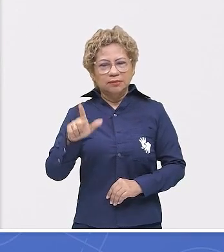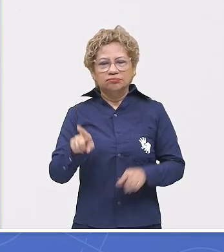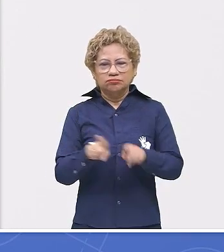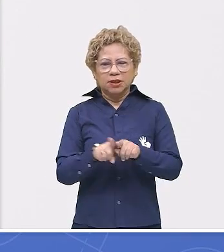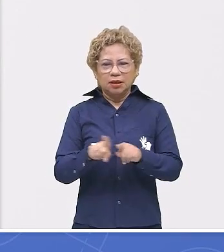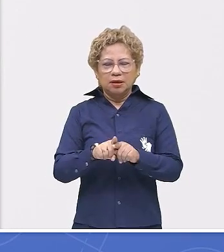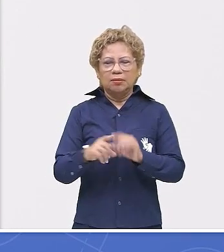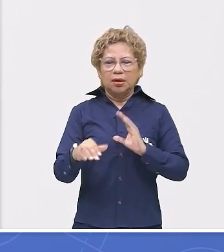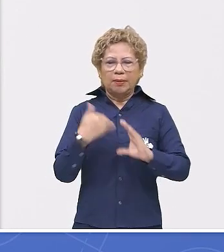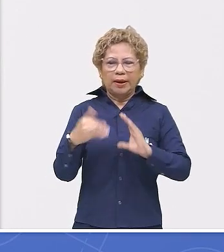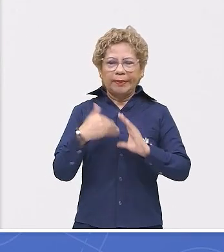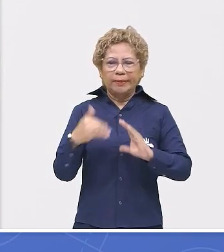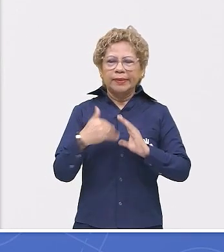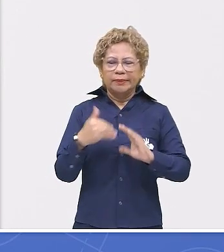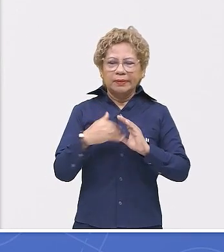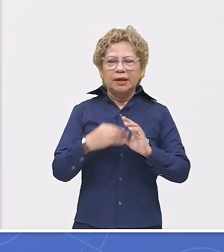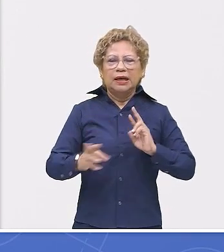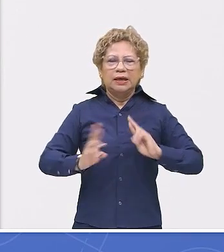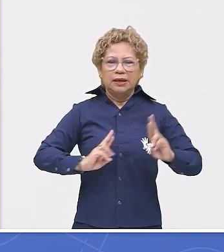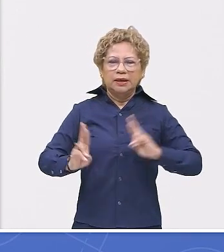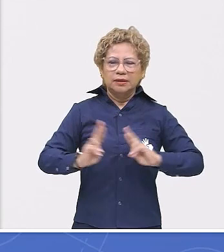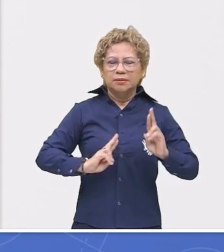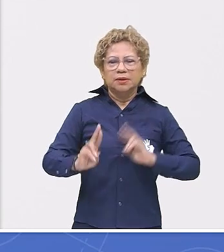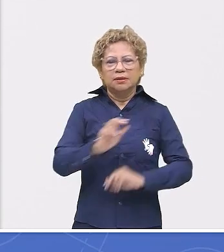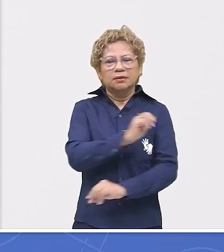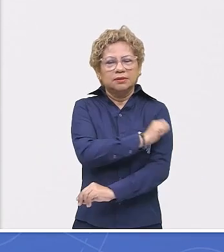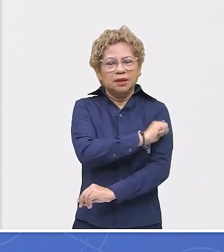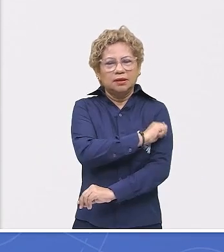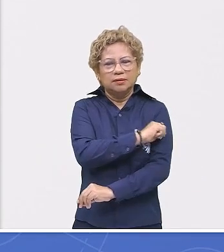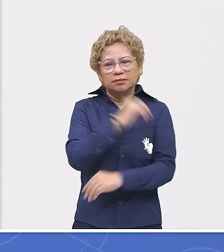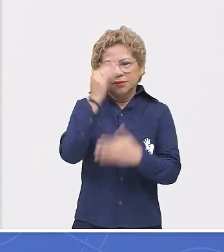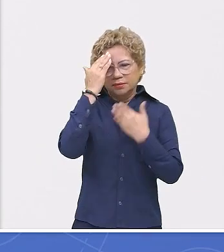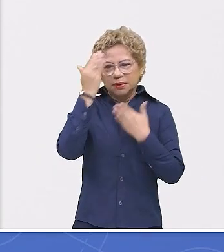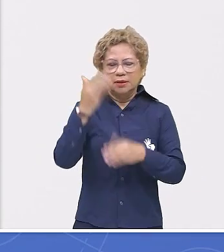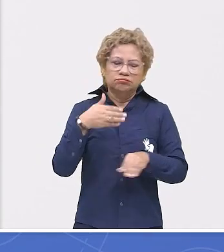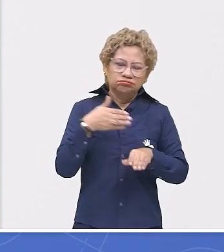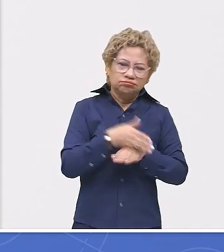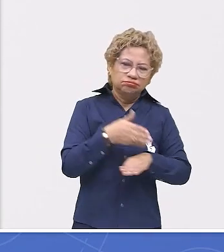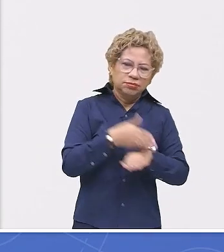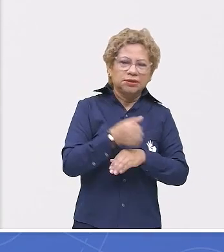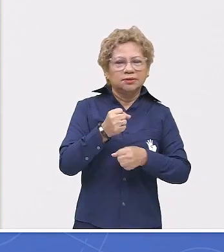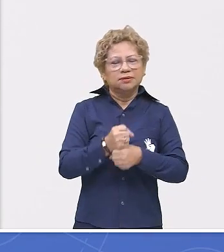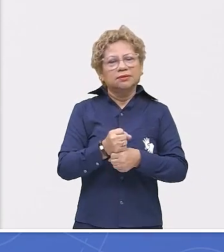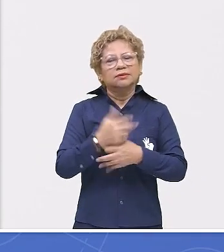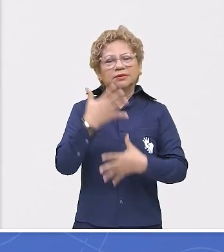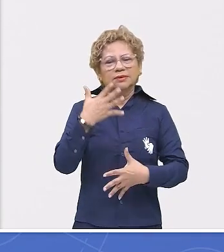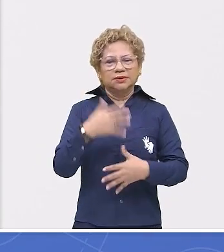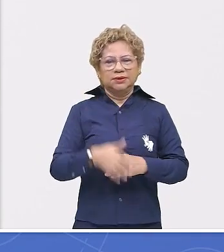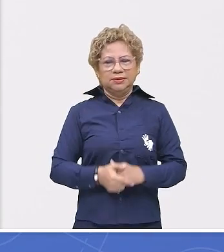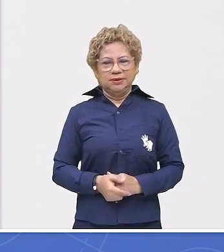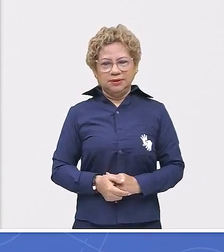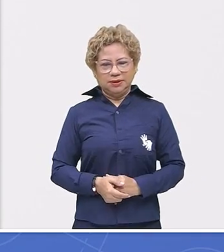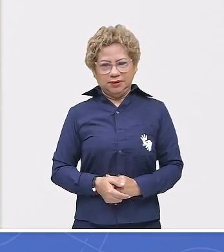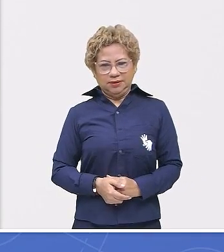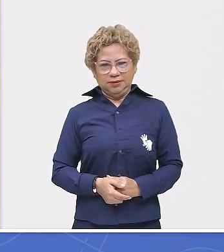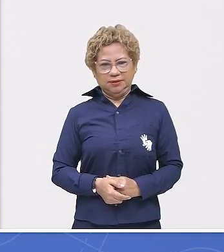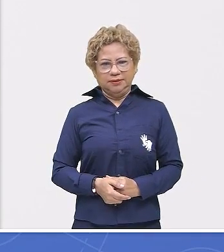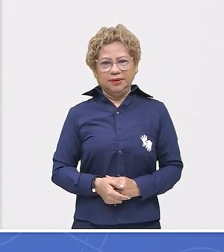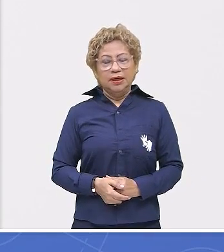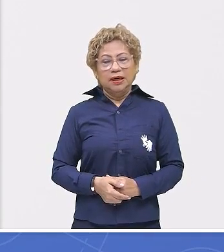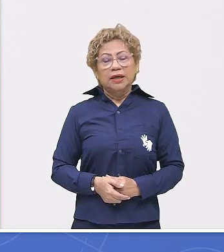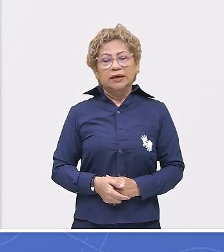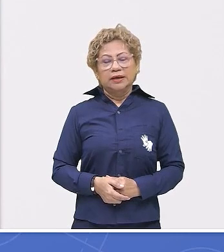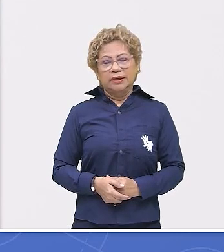questão, letra C, a maioria aí dos alunos respondendo a letra C, né? E já na questão de número 2 estão respondendo a letra